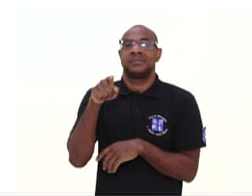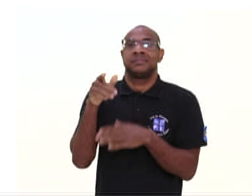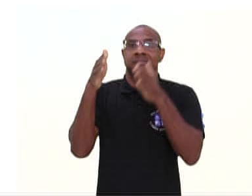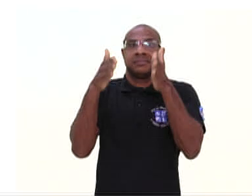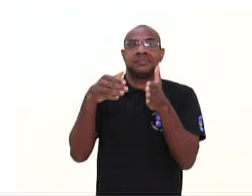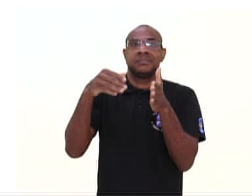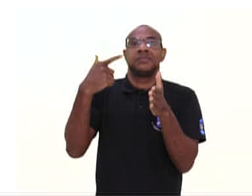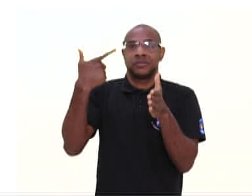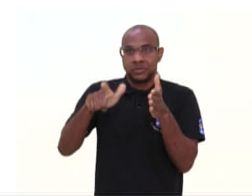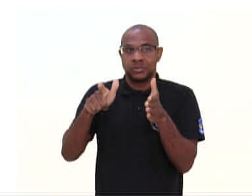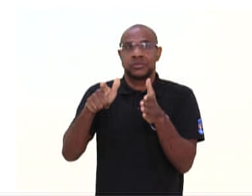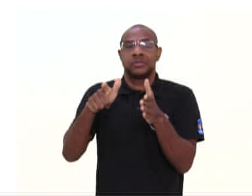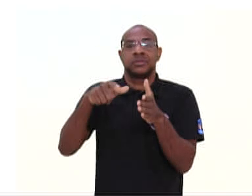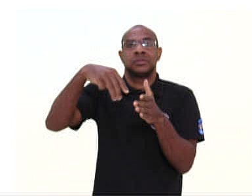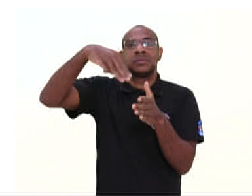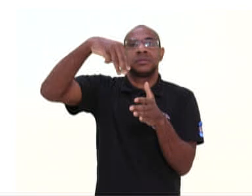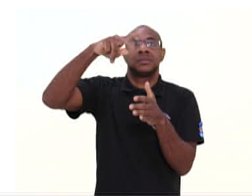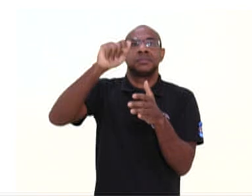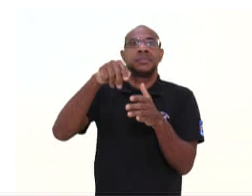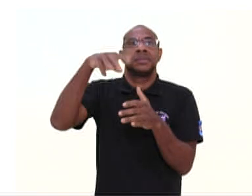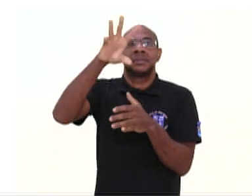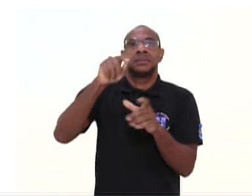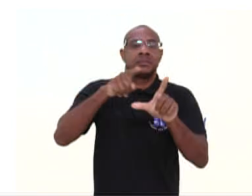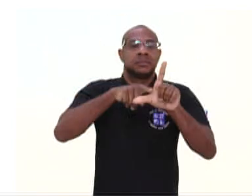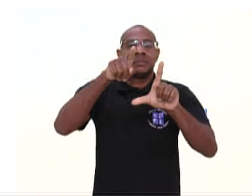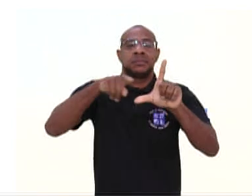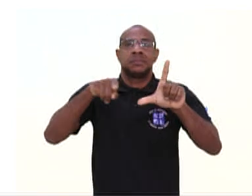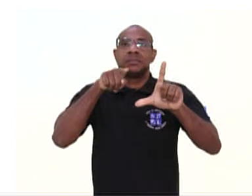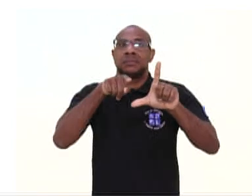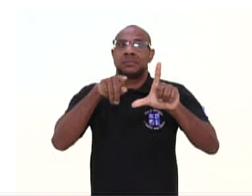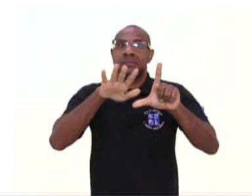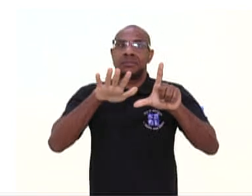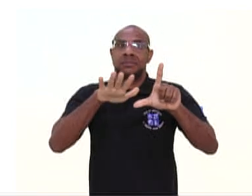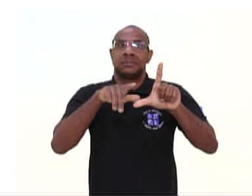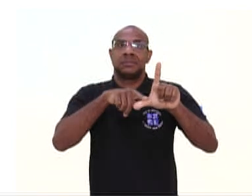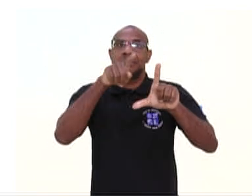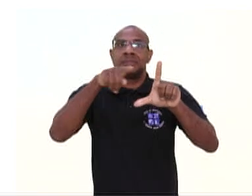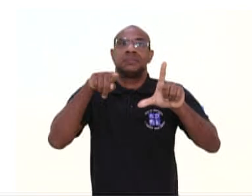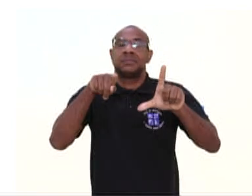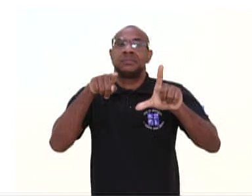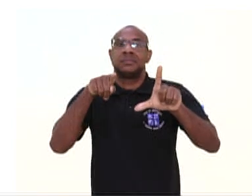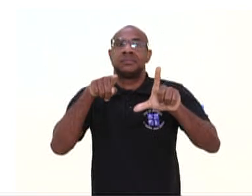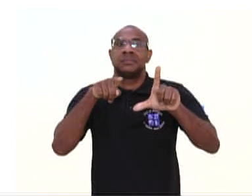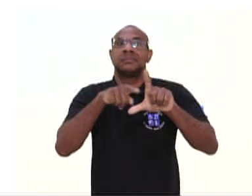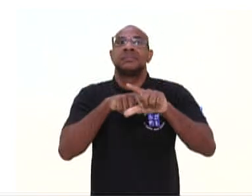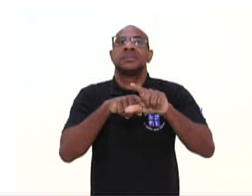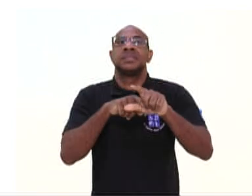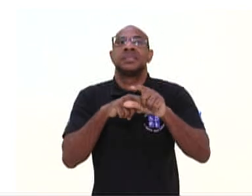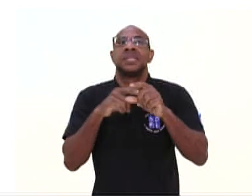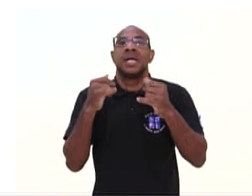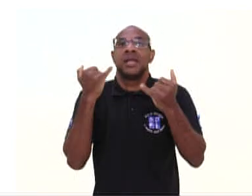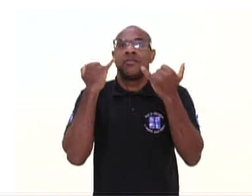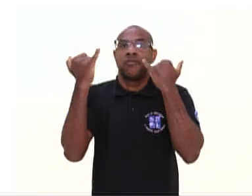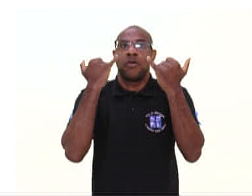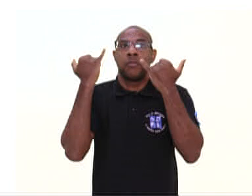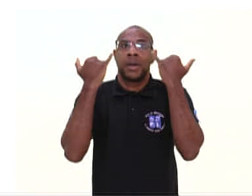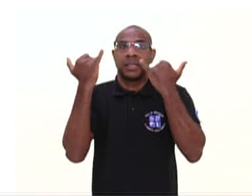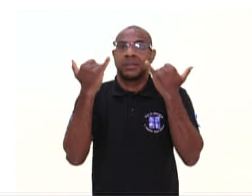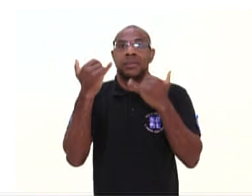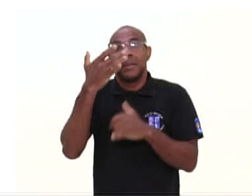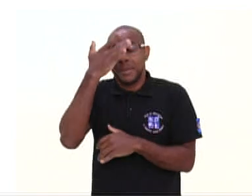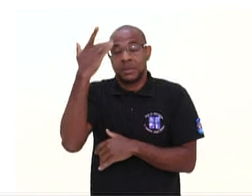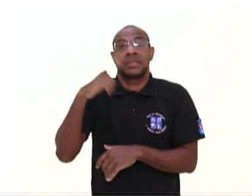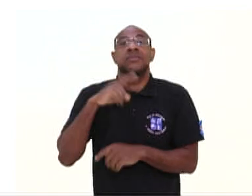esquerda, novamente, o recorte do nosso infográfico, que dá conta de alguns dados de todo o Brasil, pessoas que tinham telefone